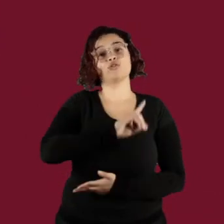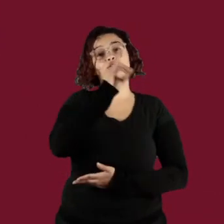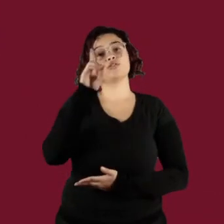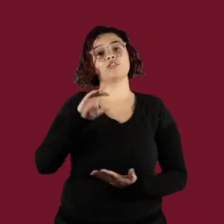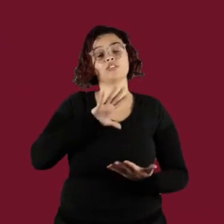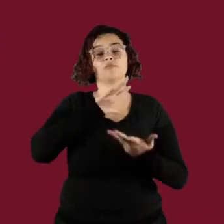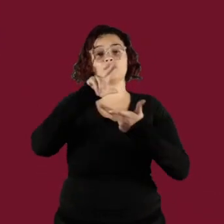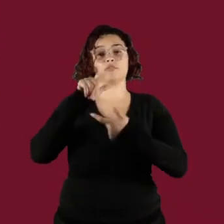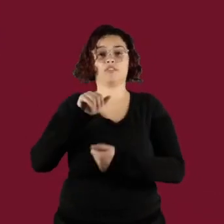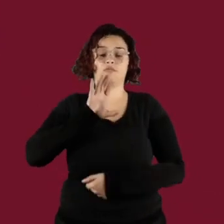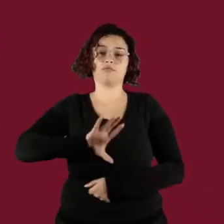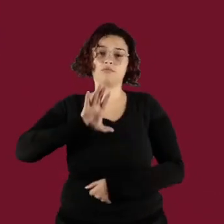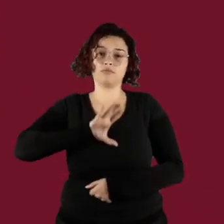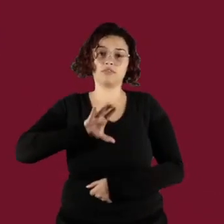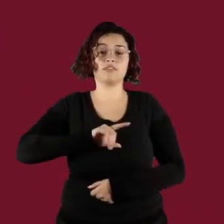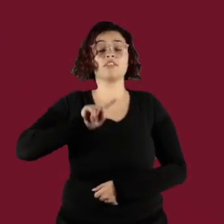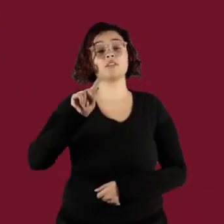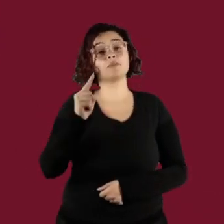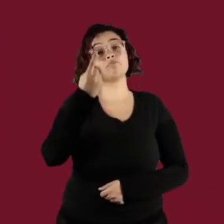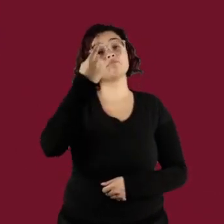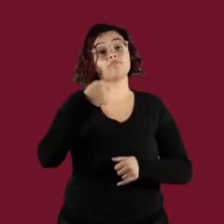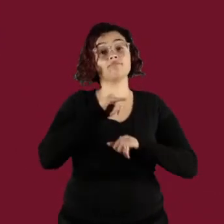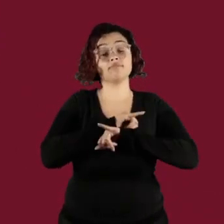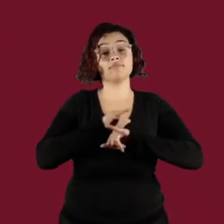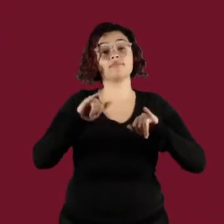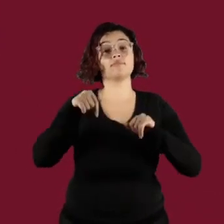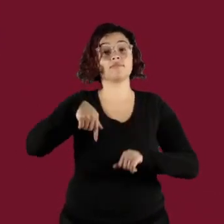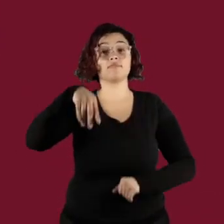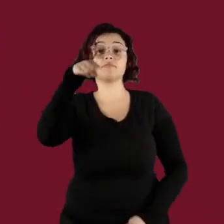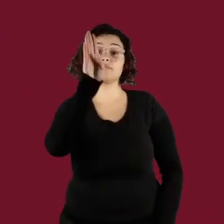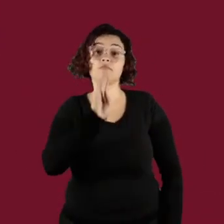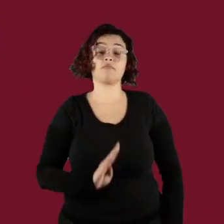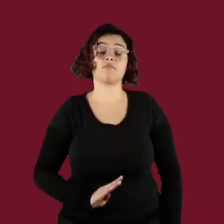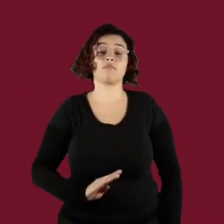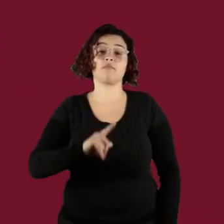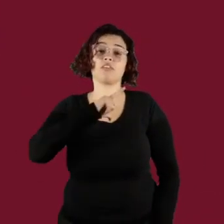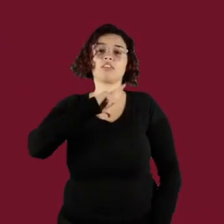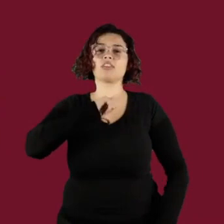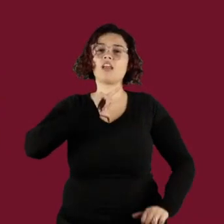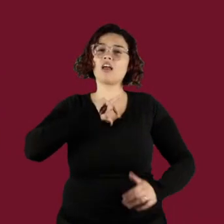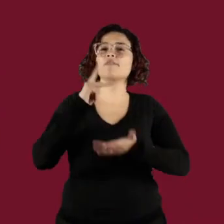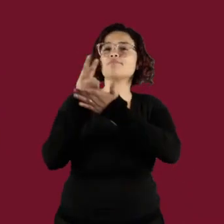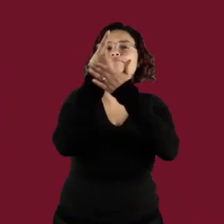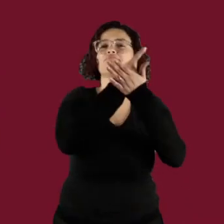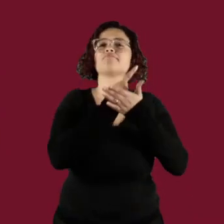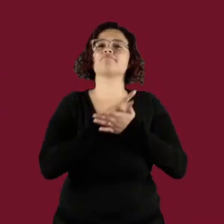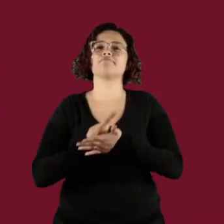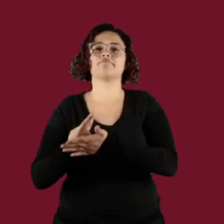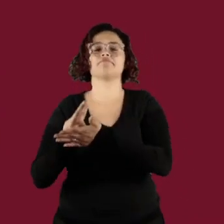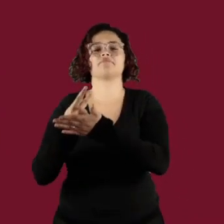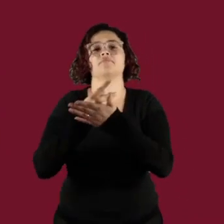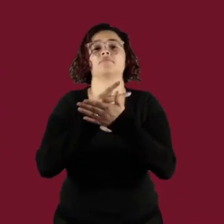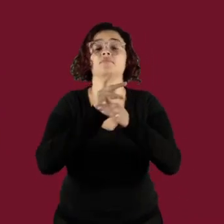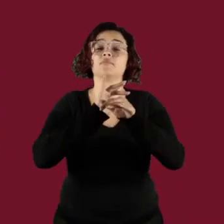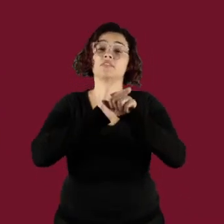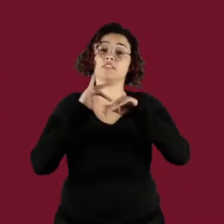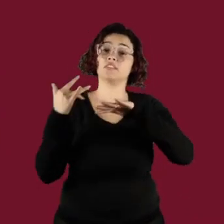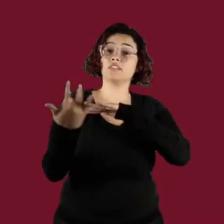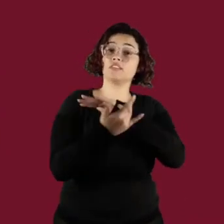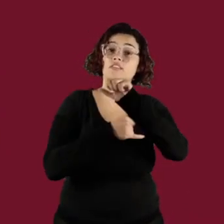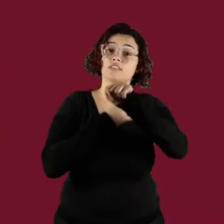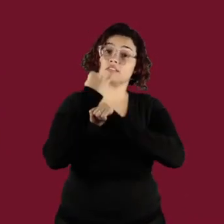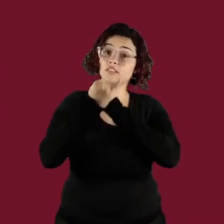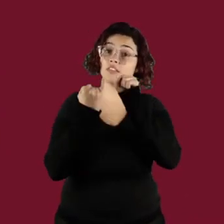Uma primeira constatação é que, no Brasil, nós temos diversos eventos acontecendo nas redes e presencialmente, acho que isso é um dado